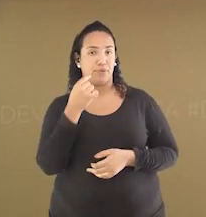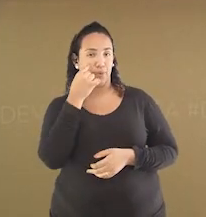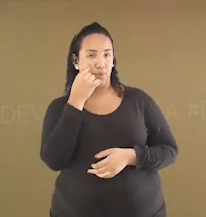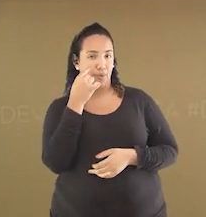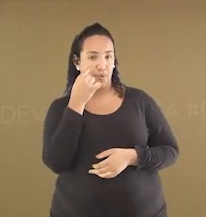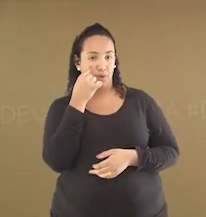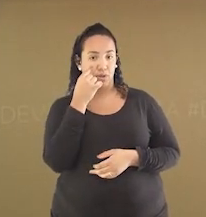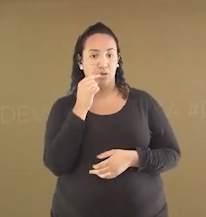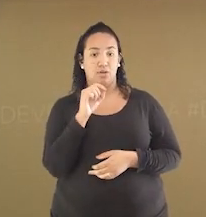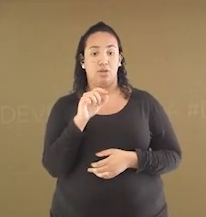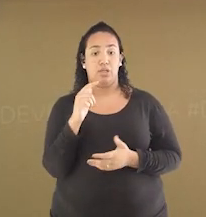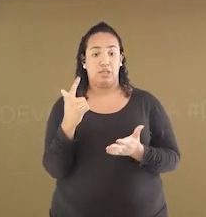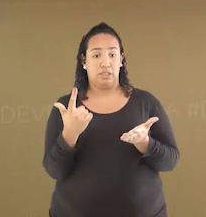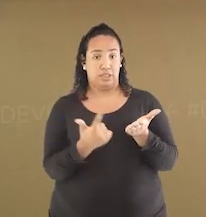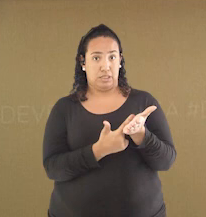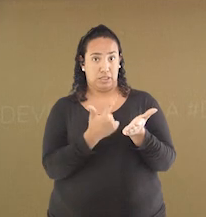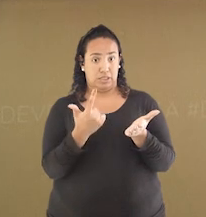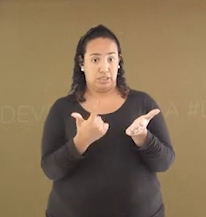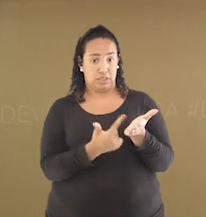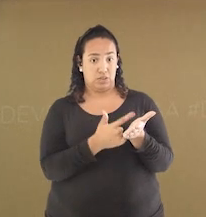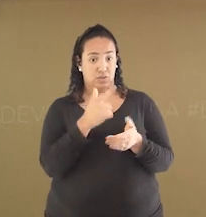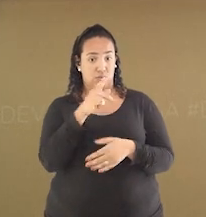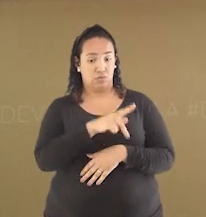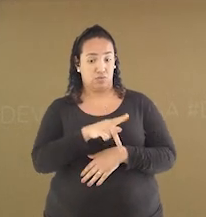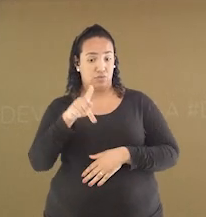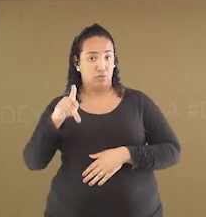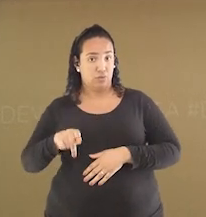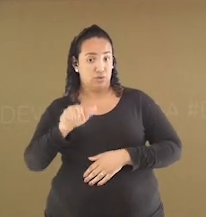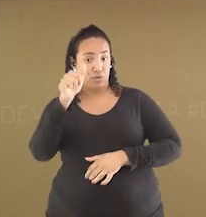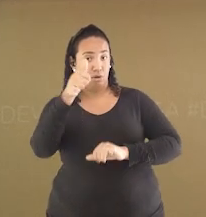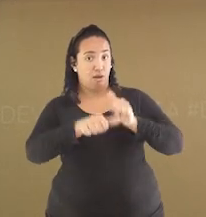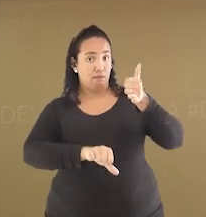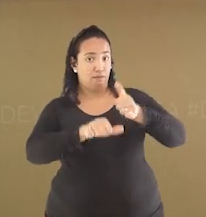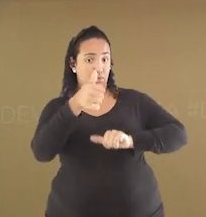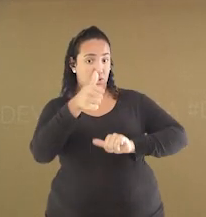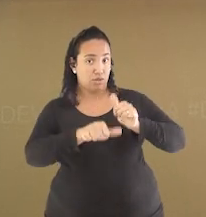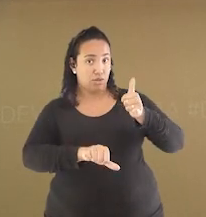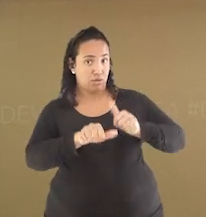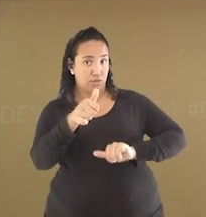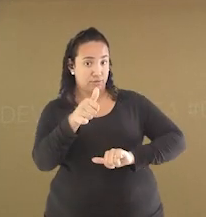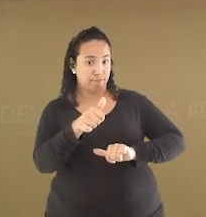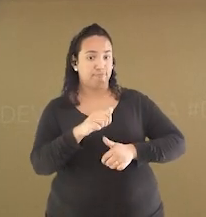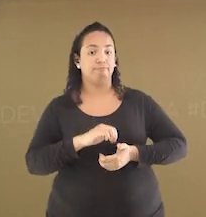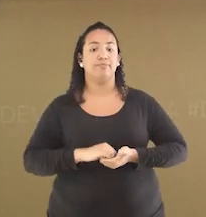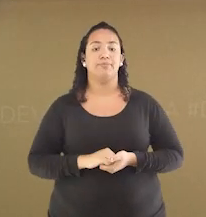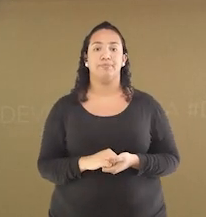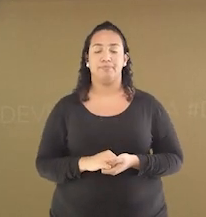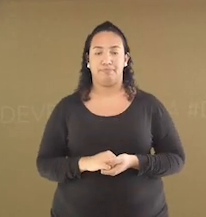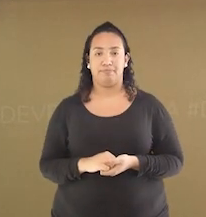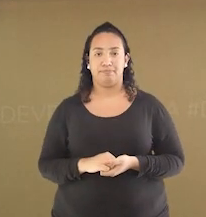sentido, submeteu o livro à análise avaliativa do professor.